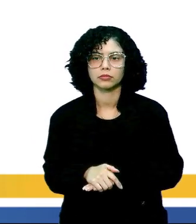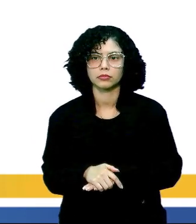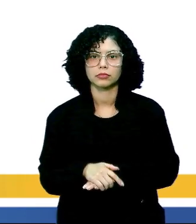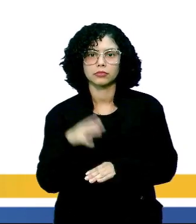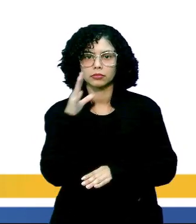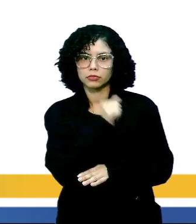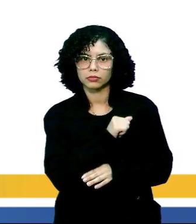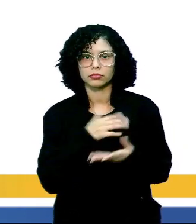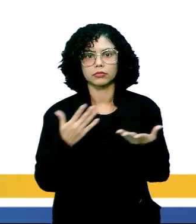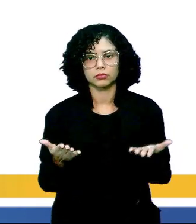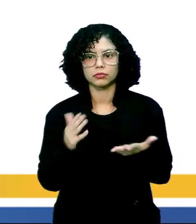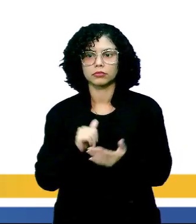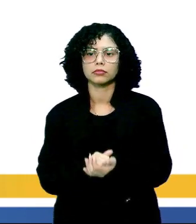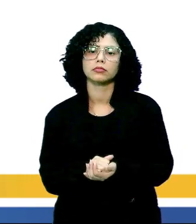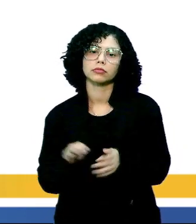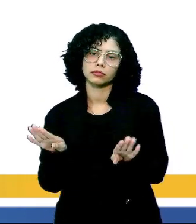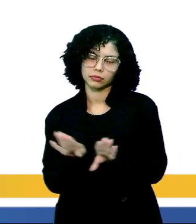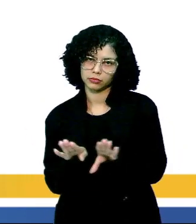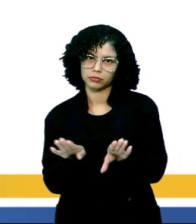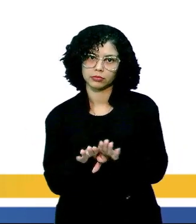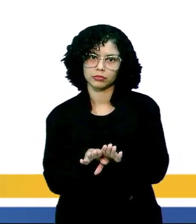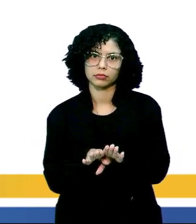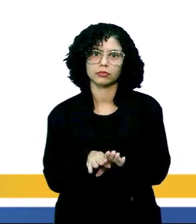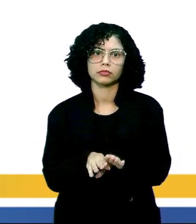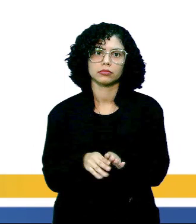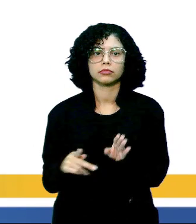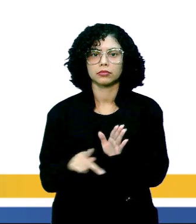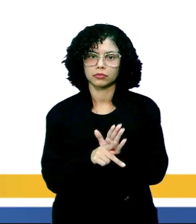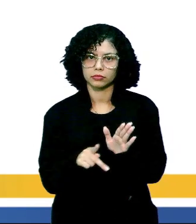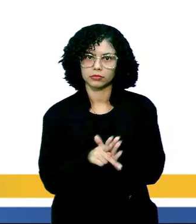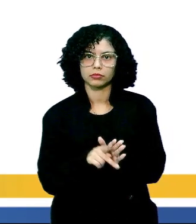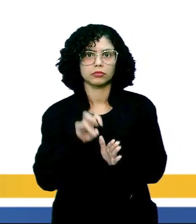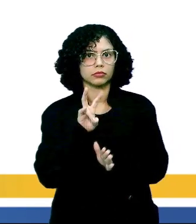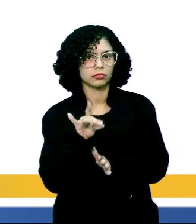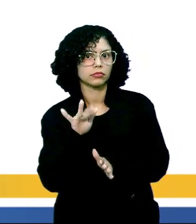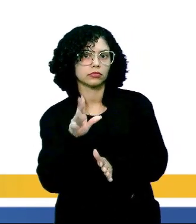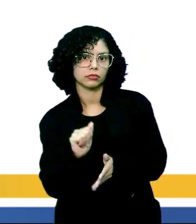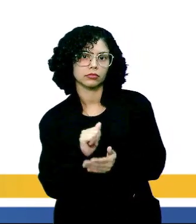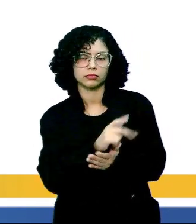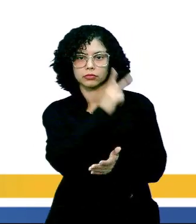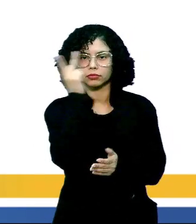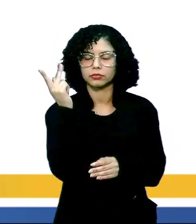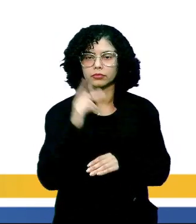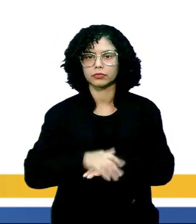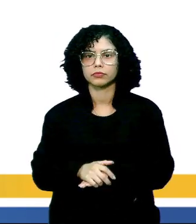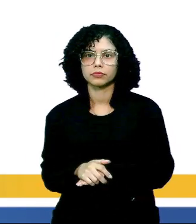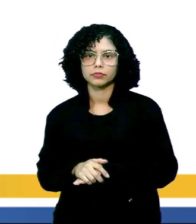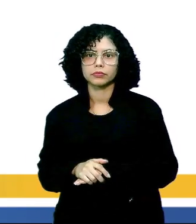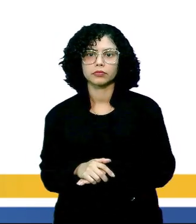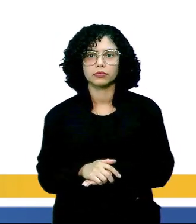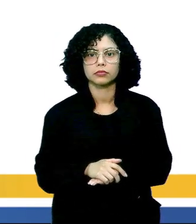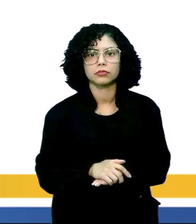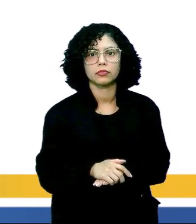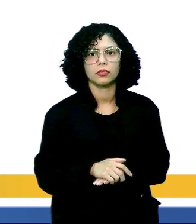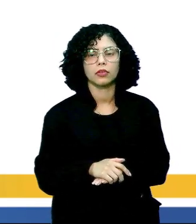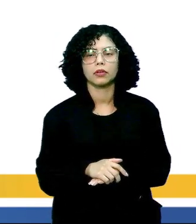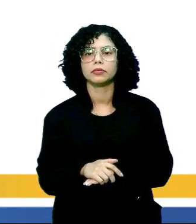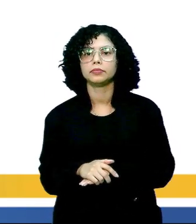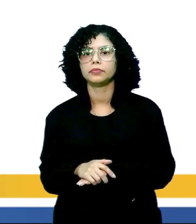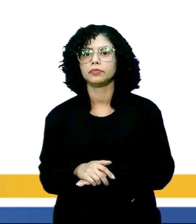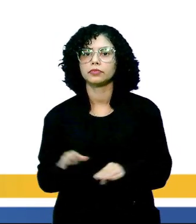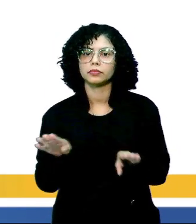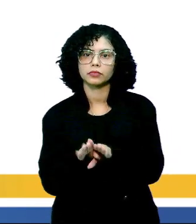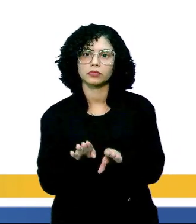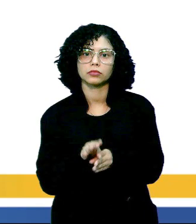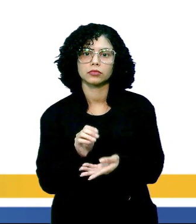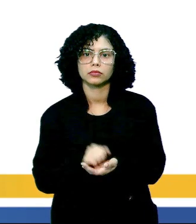Instantâneas. Então, ele também é um motivo de vício aí entre as pessoas. Ao lado do WhatsApp,